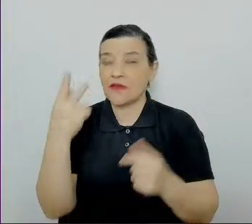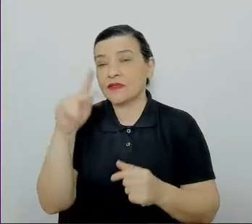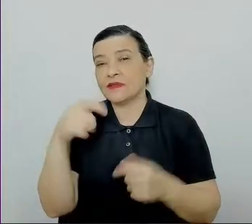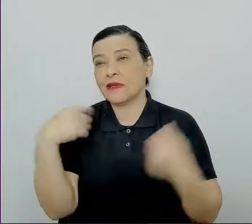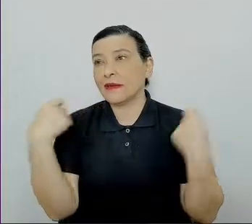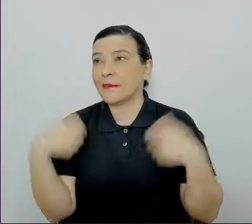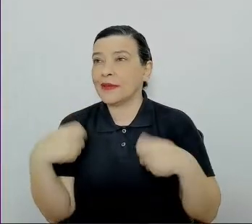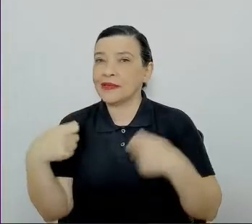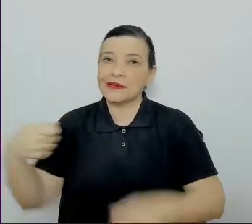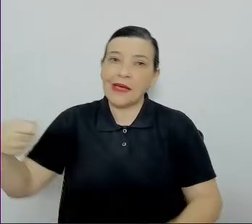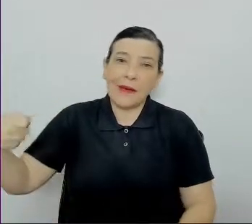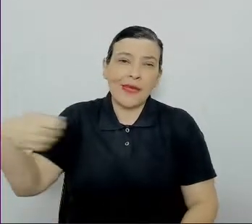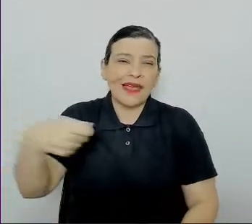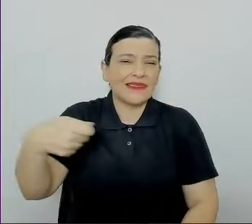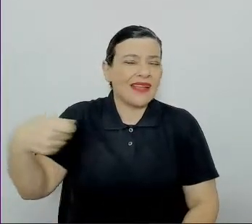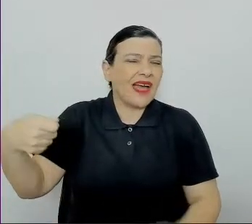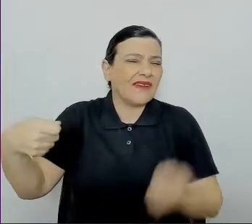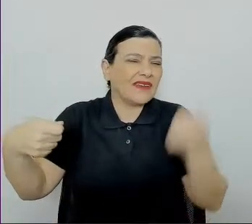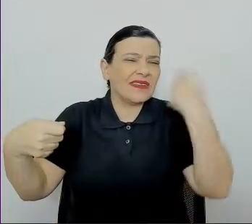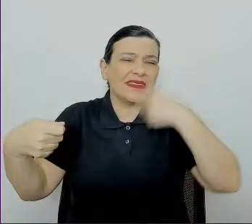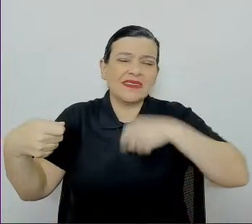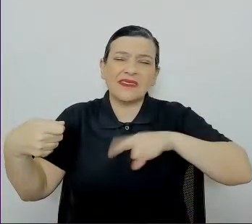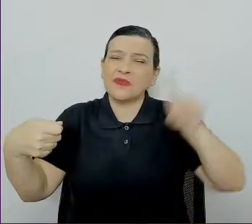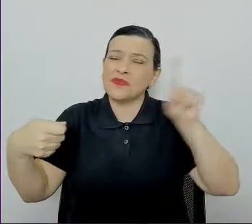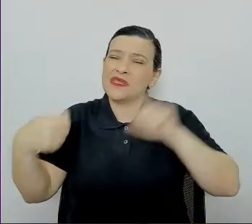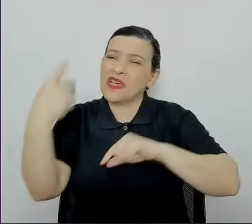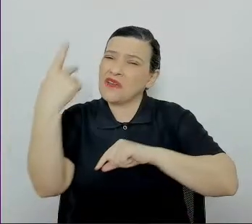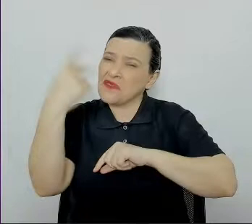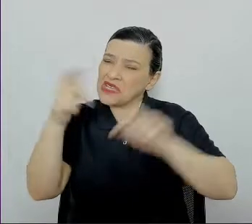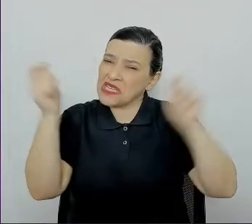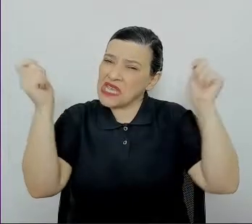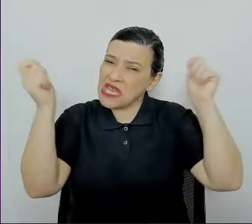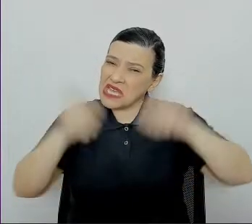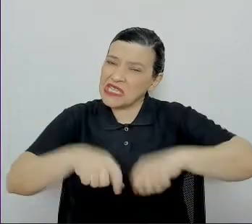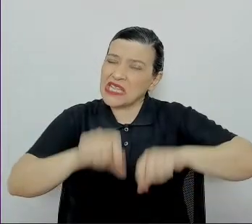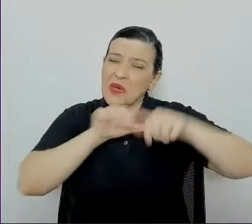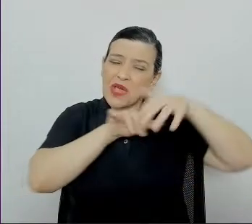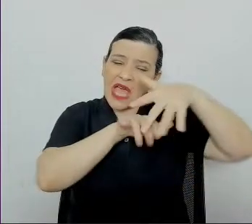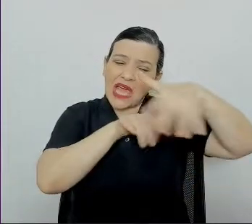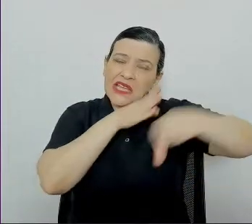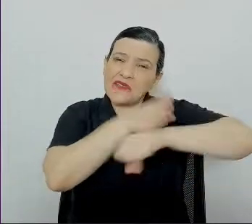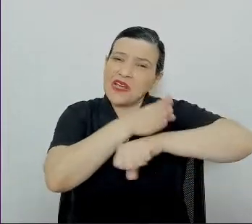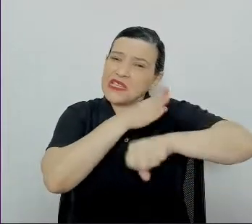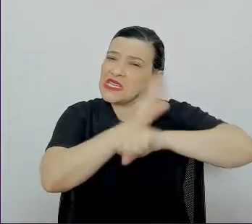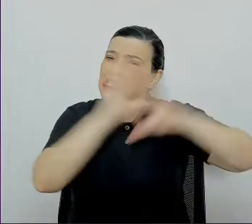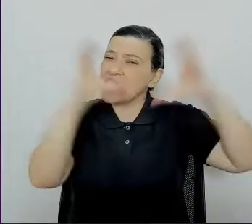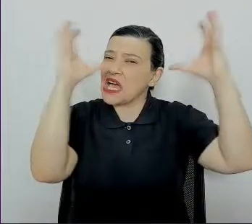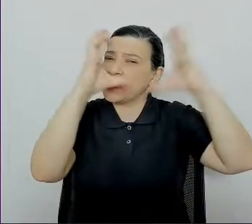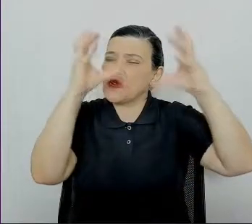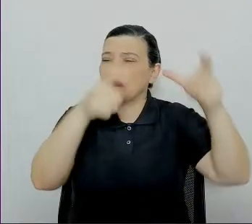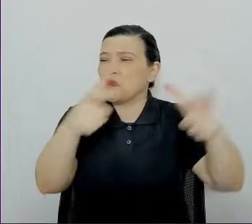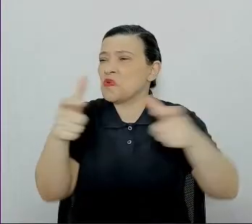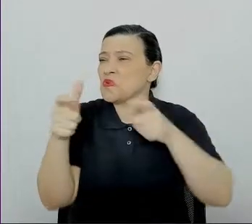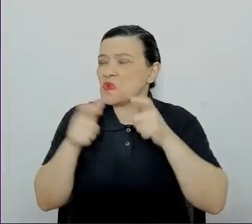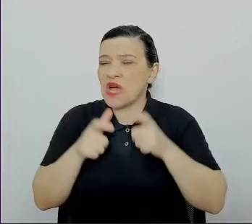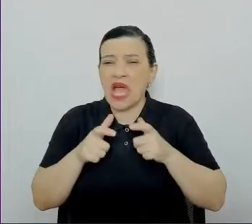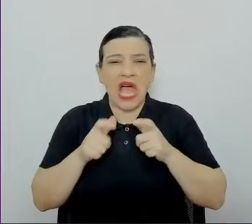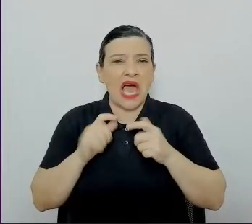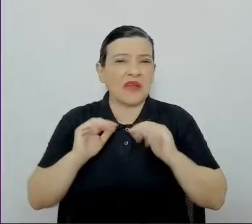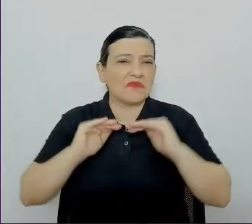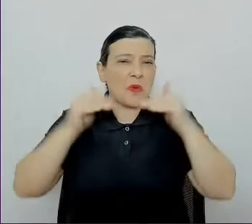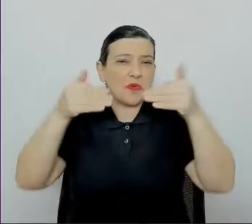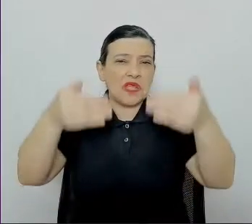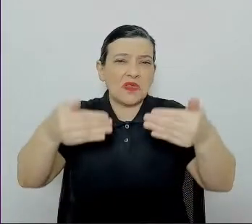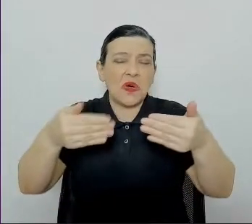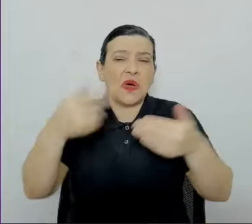alguma coisa nesse sentido, e você consegue acessar os seus arquivos da nuvem a partir de qualquer lugar, a partir de qualquer aparelho que você esteja usando. Então, eles